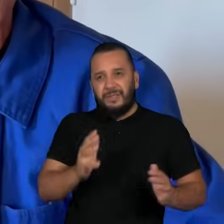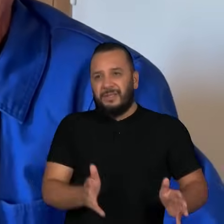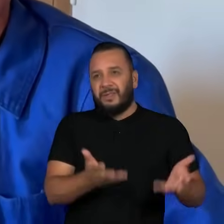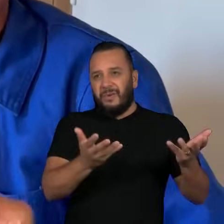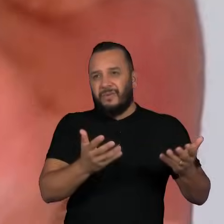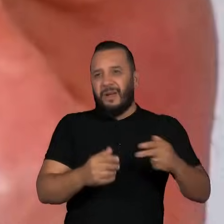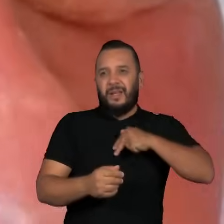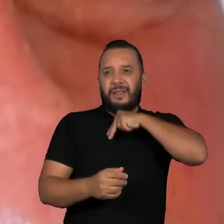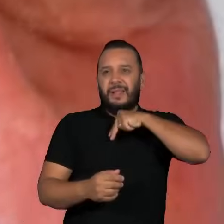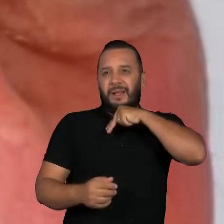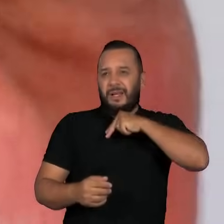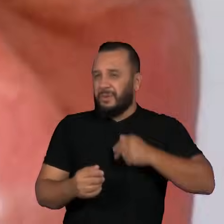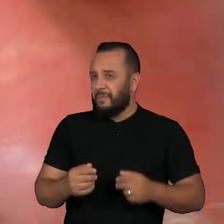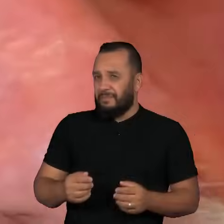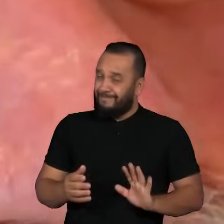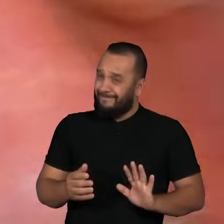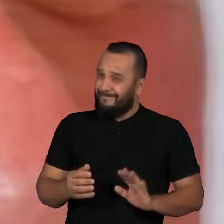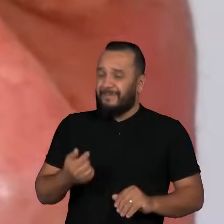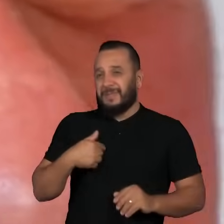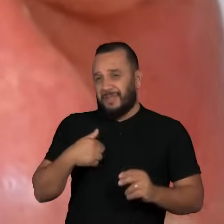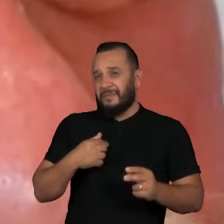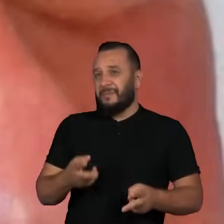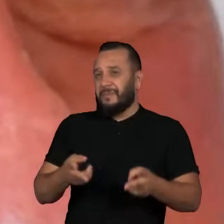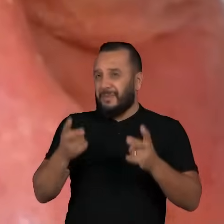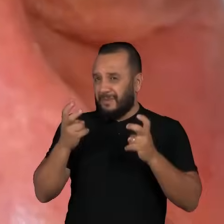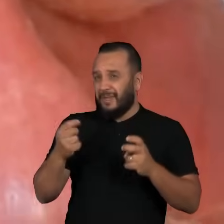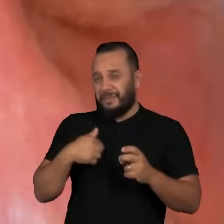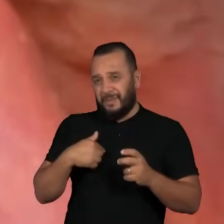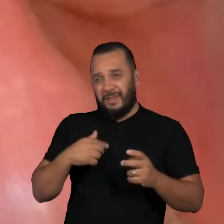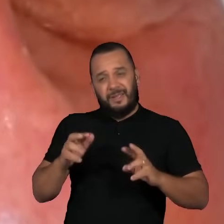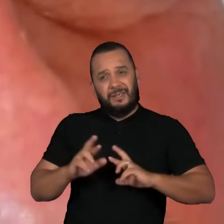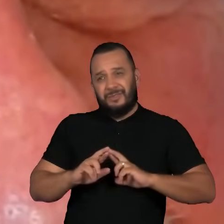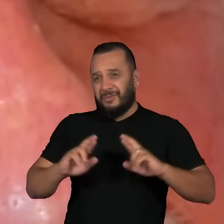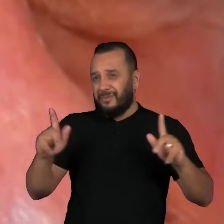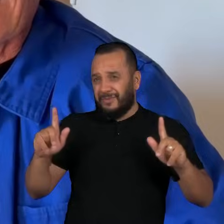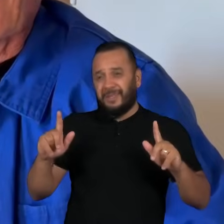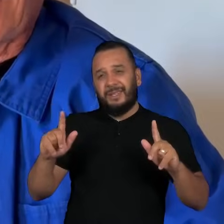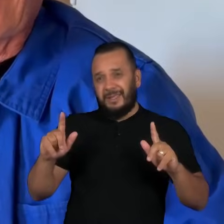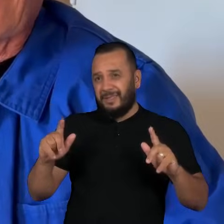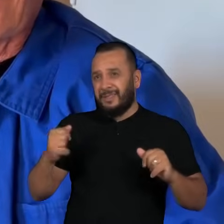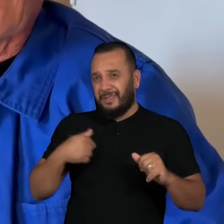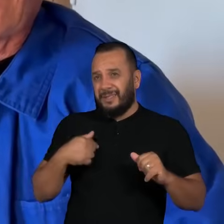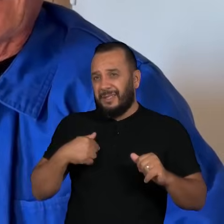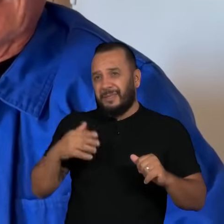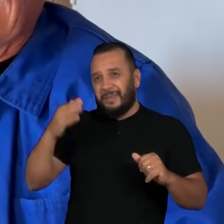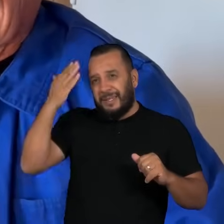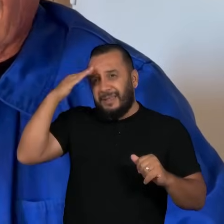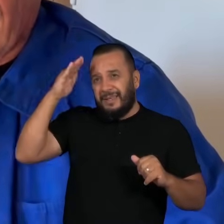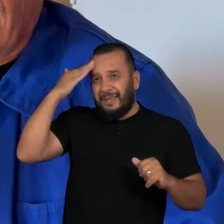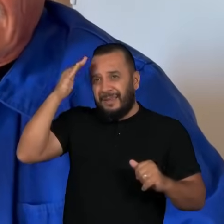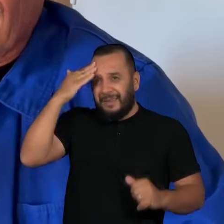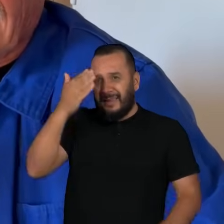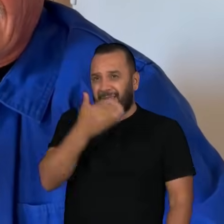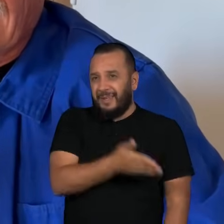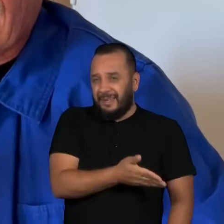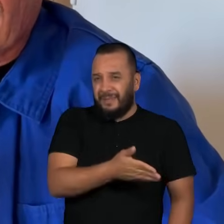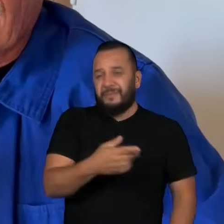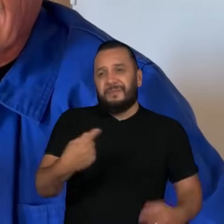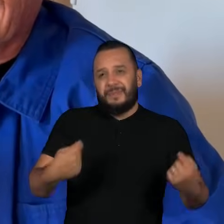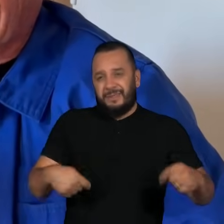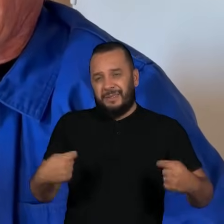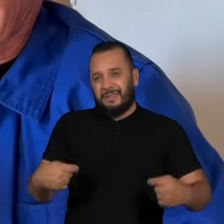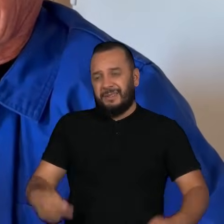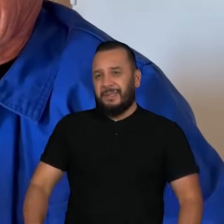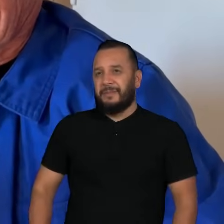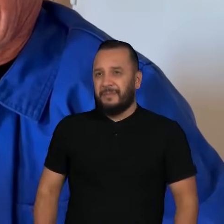mesma coisa. Você percebe o enorme precipício que tenho que atravessar todos os dias para entender isso? E